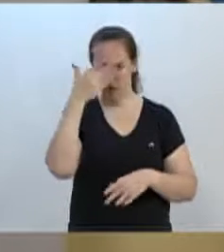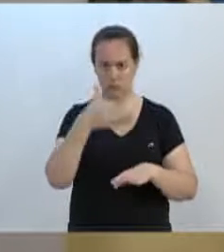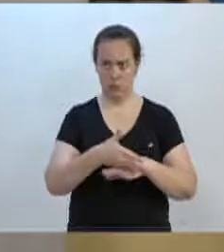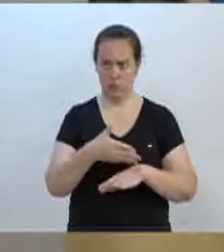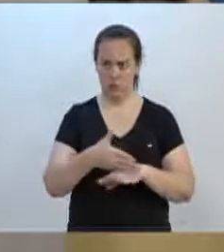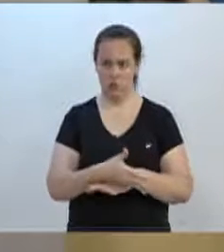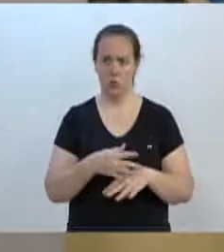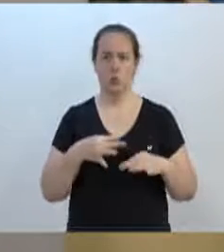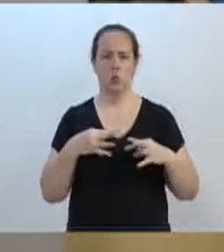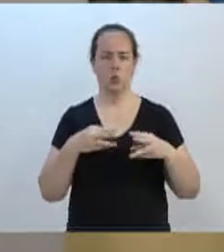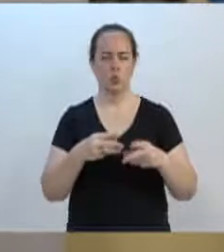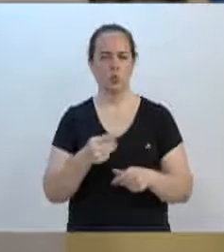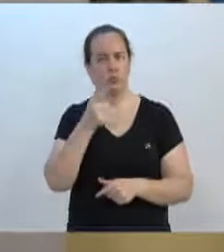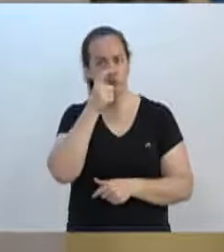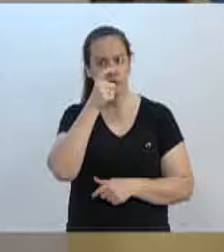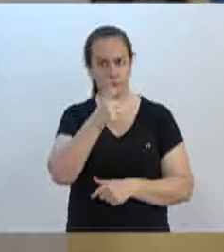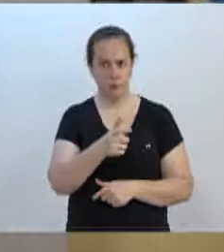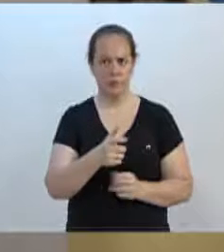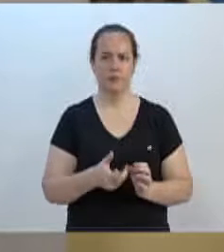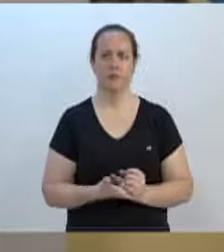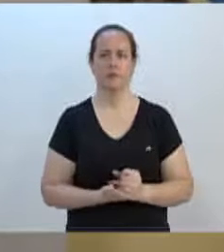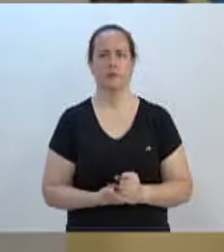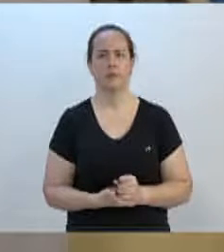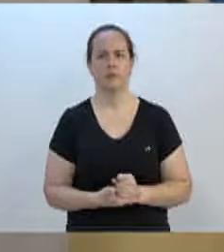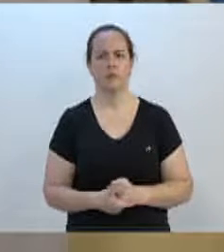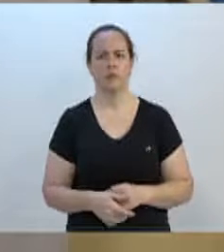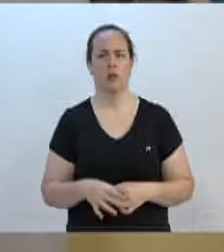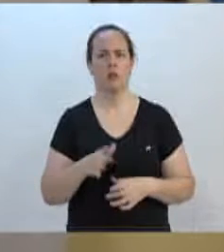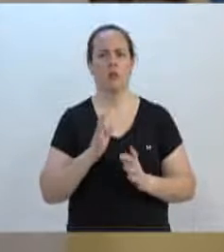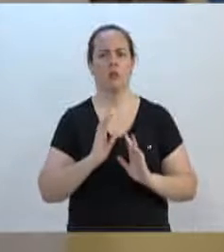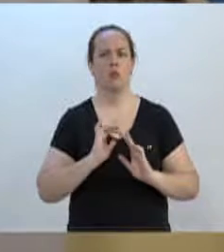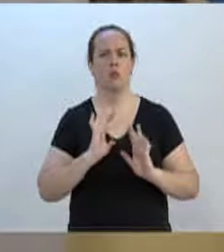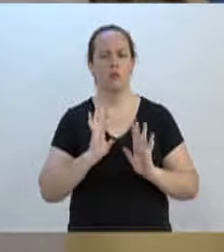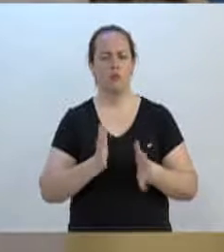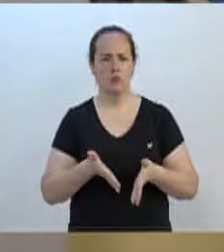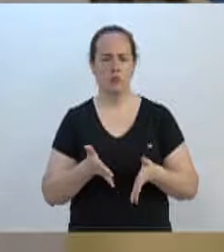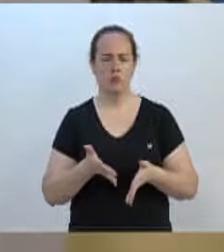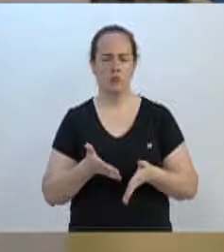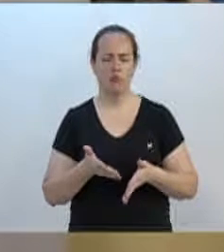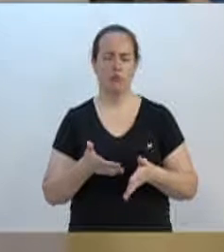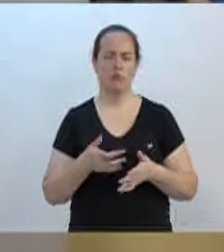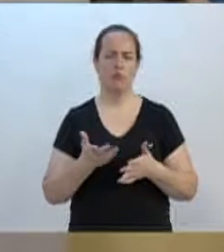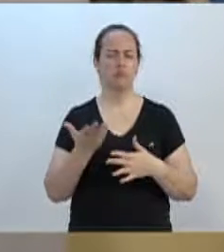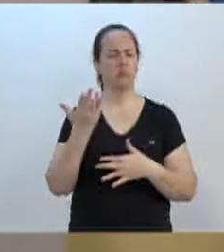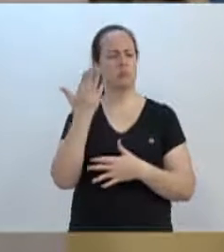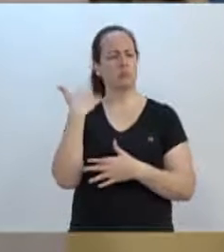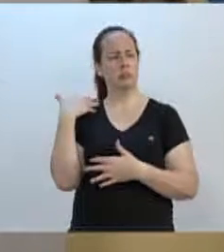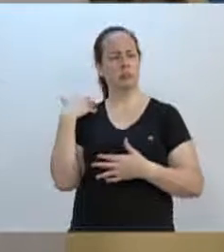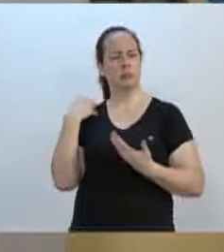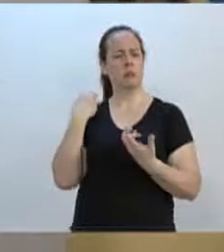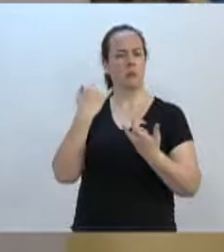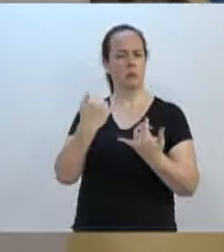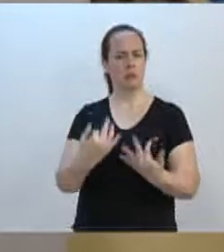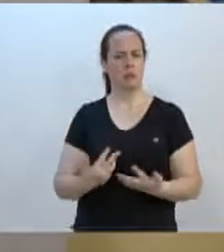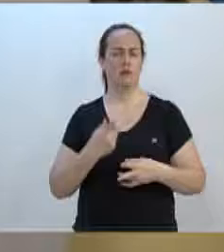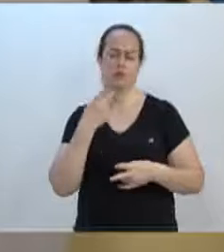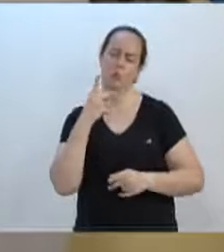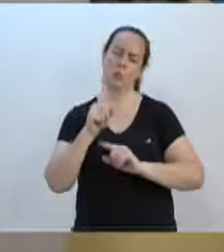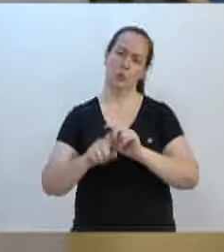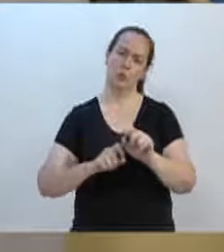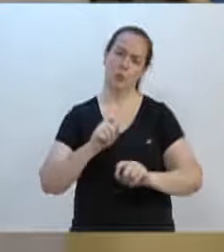presentes e a todos que nos assistem. Eu tenho dito nas sessões anteriores